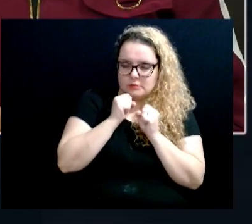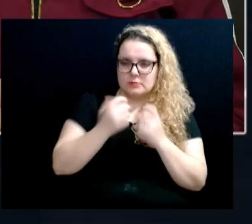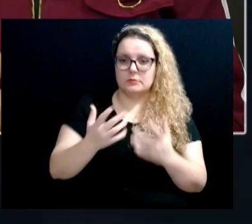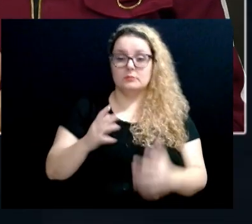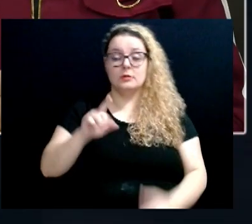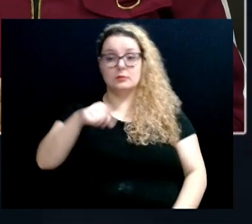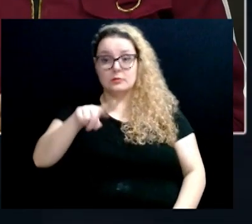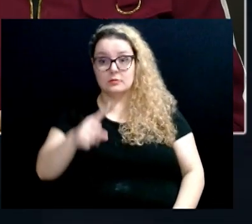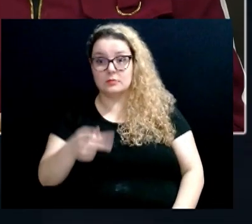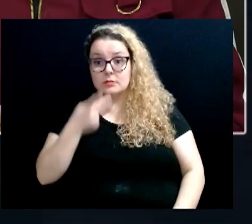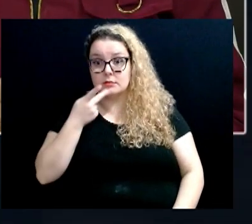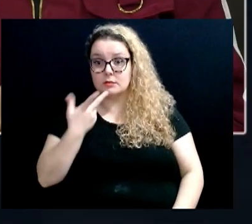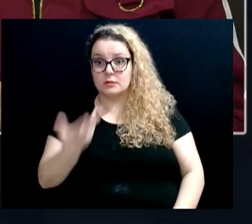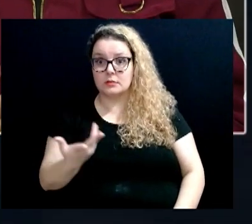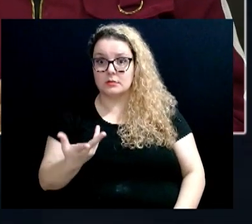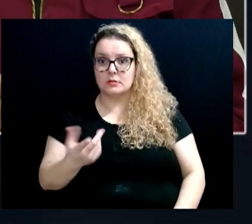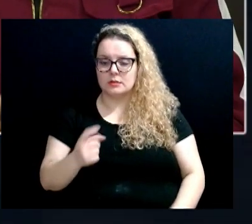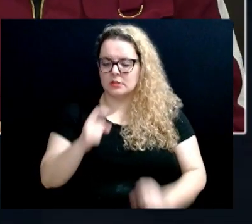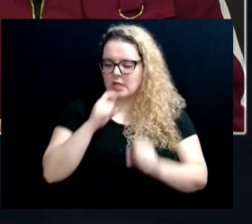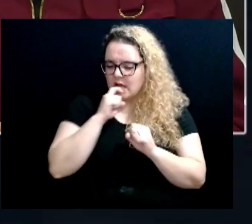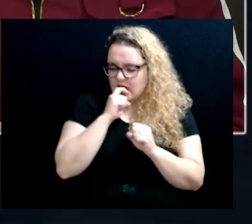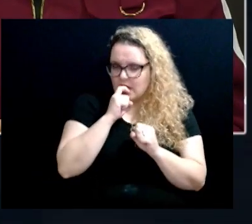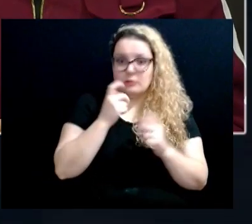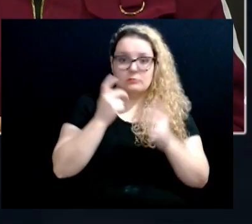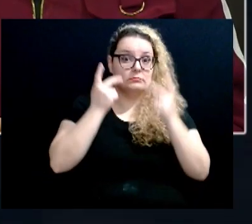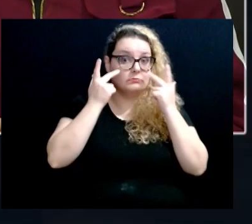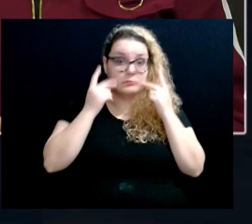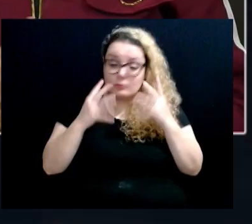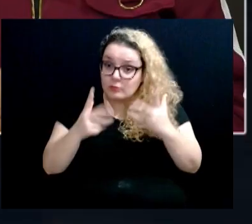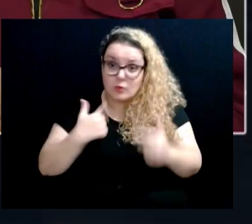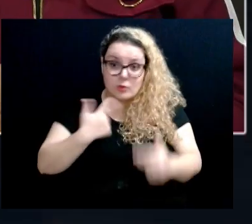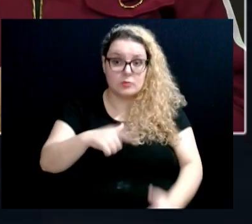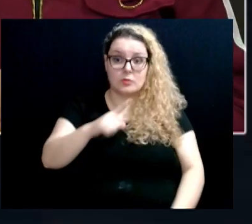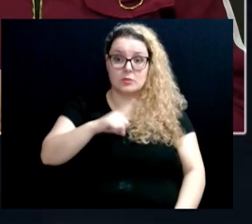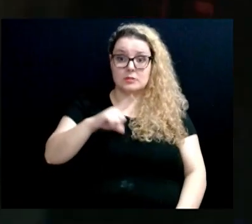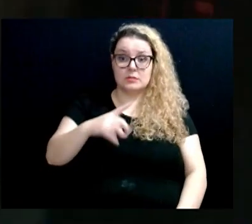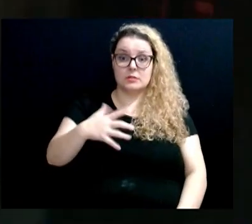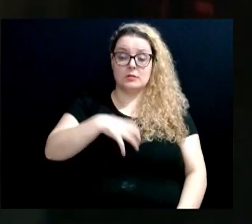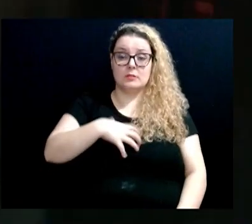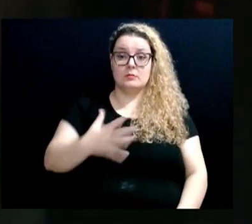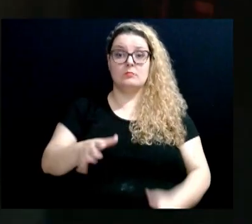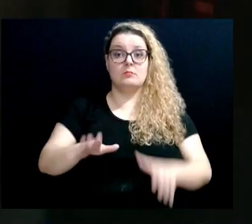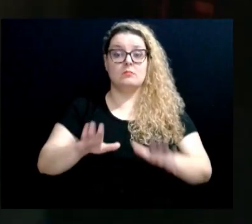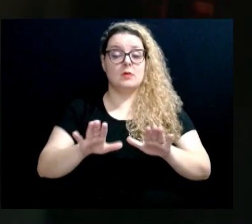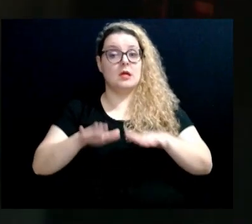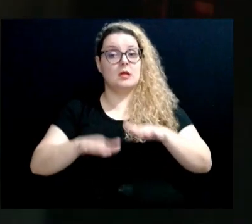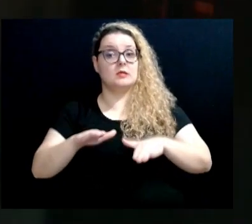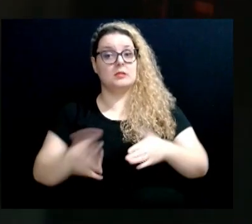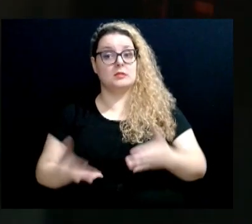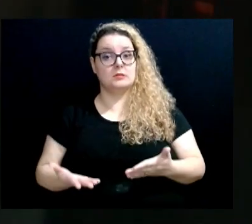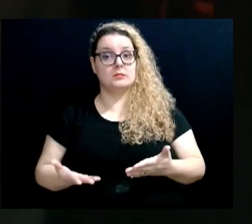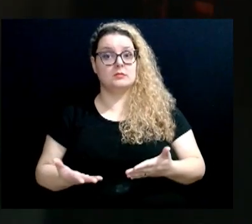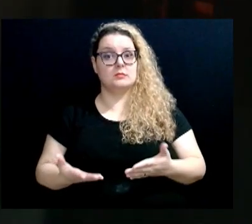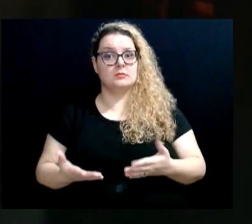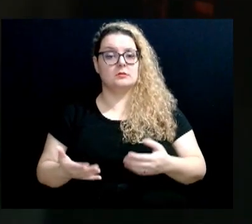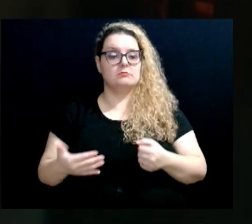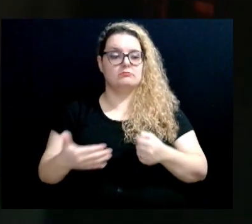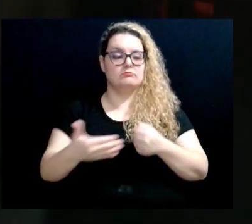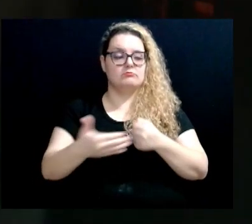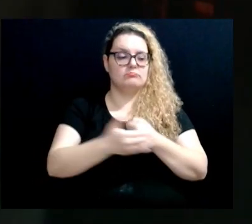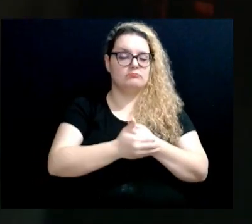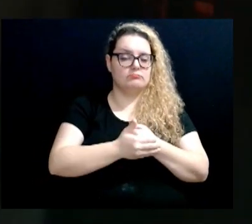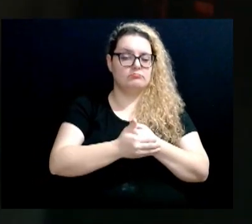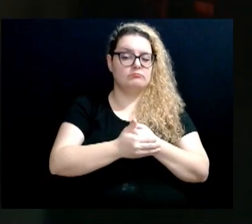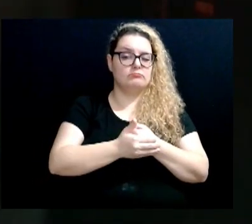gente, a inveja é algo nato. Todos nós temos esse sentimento, mas muitas vezes a gente camufla ele e aí a gente começa a